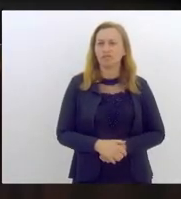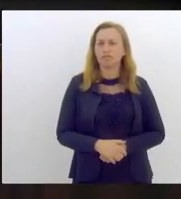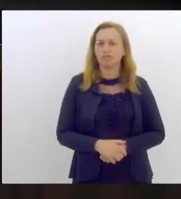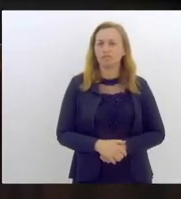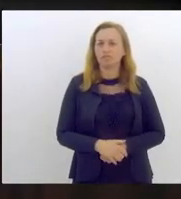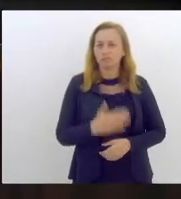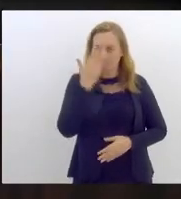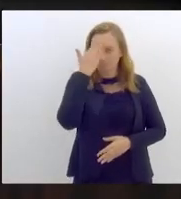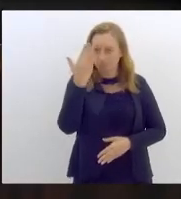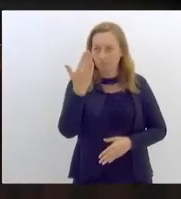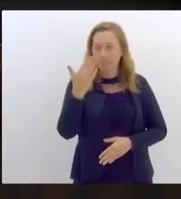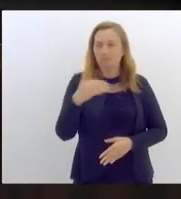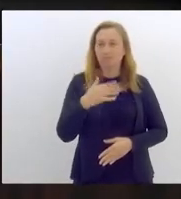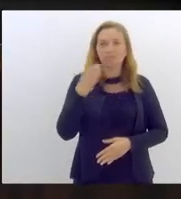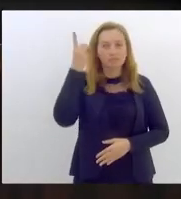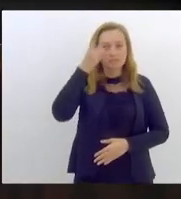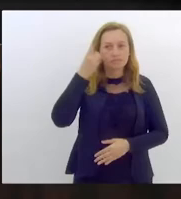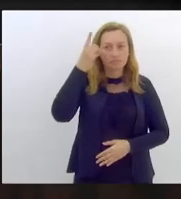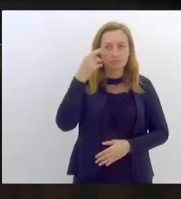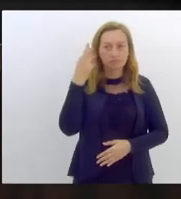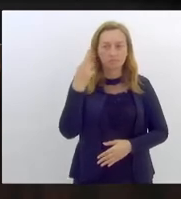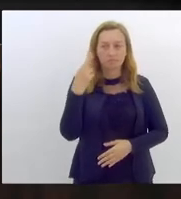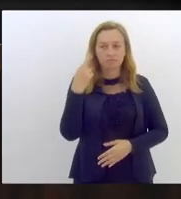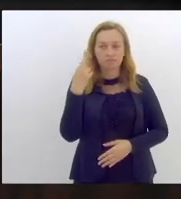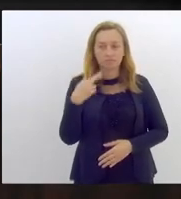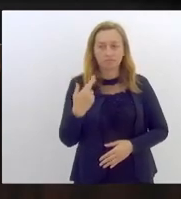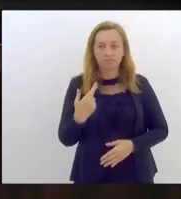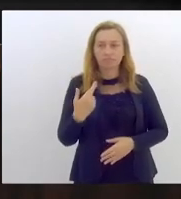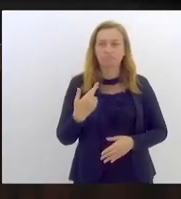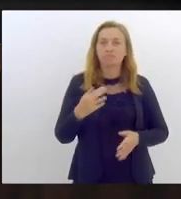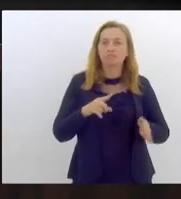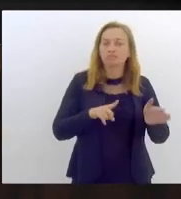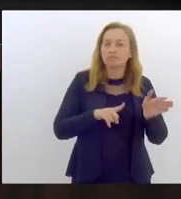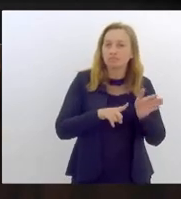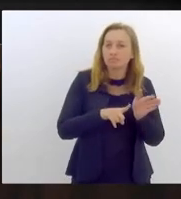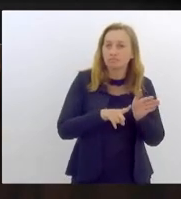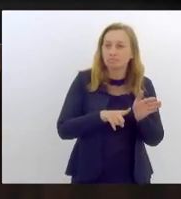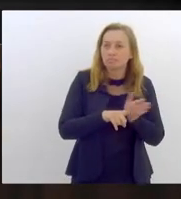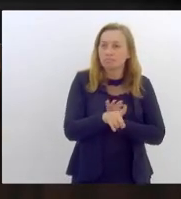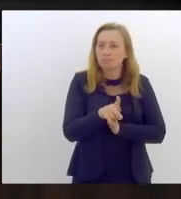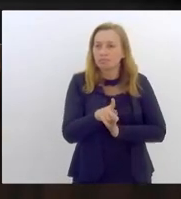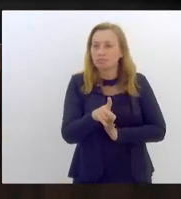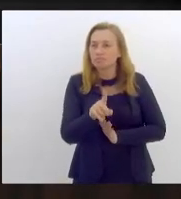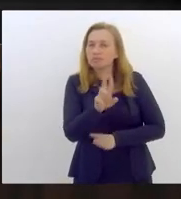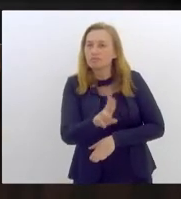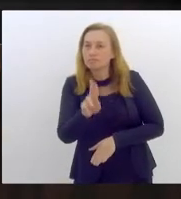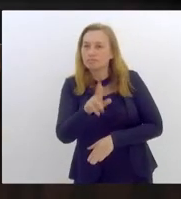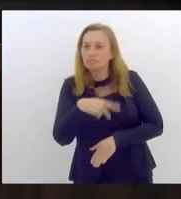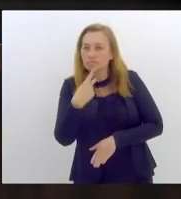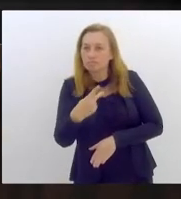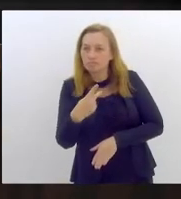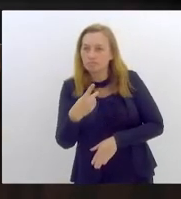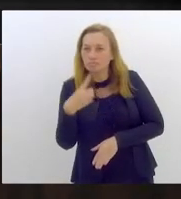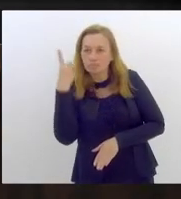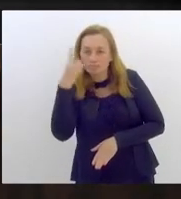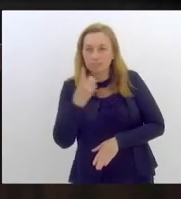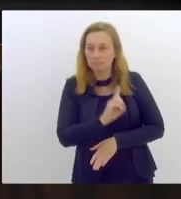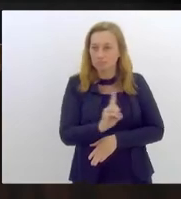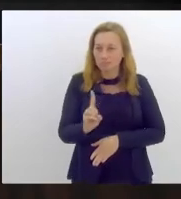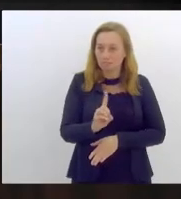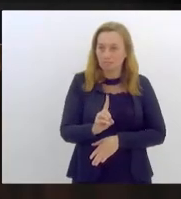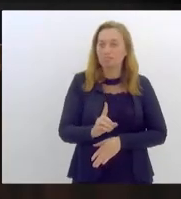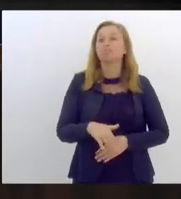agradecendo a deputada Renata em dago se algum Deputado presente deseja fazer o uso da palavra não